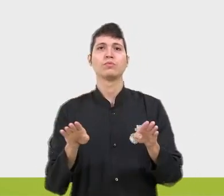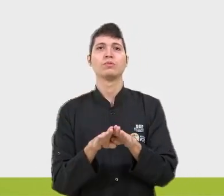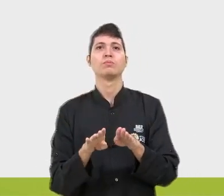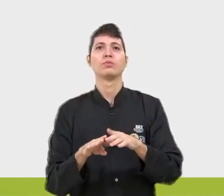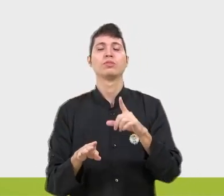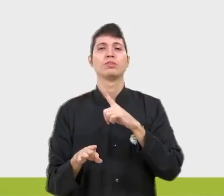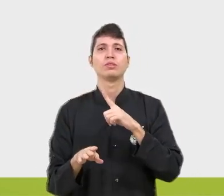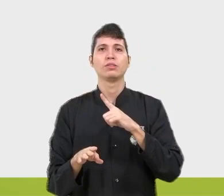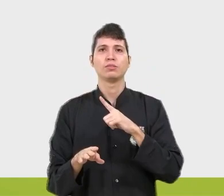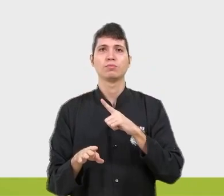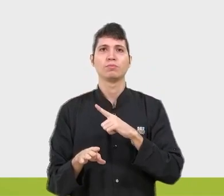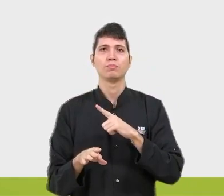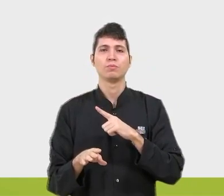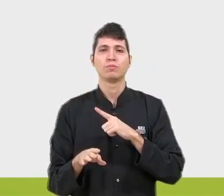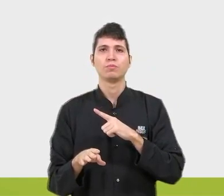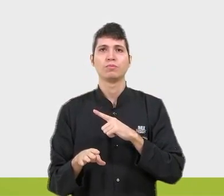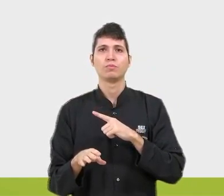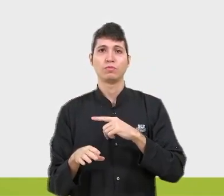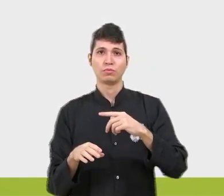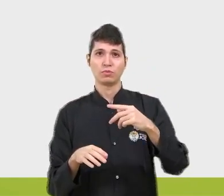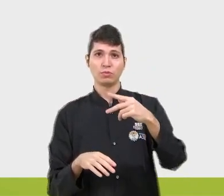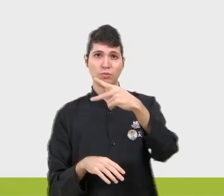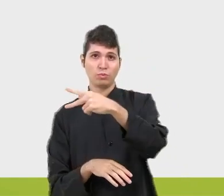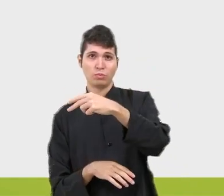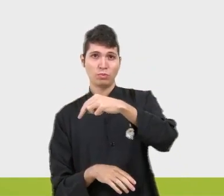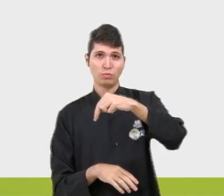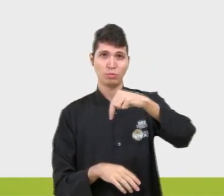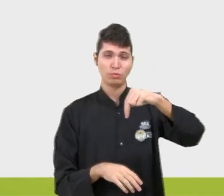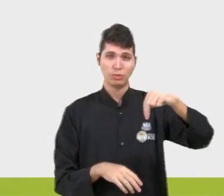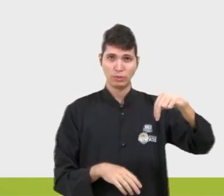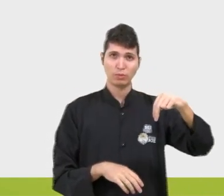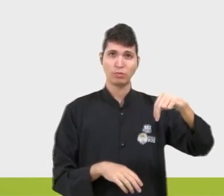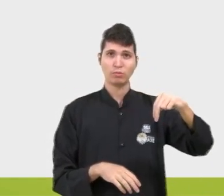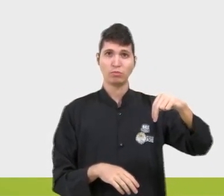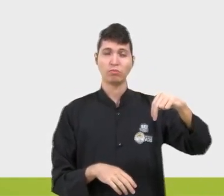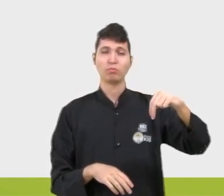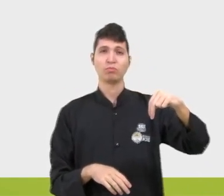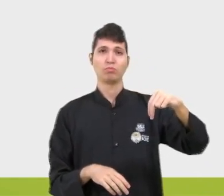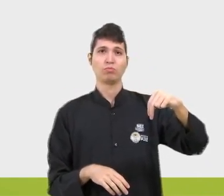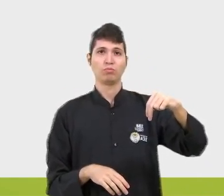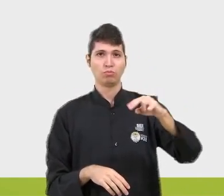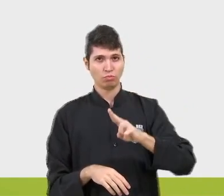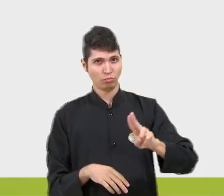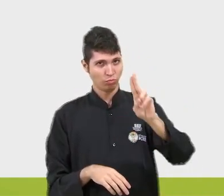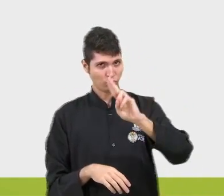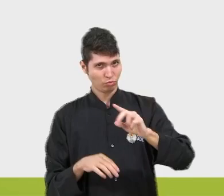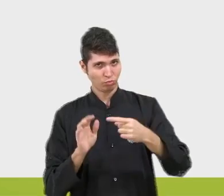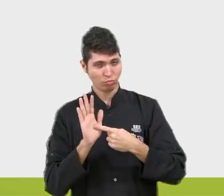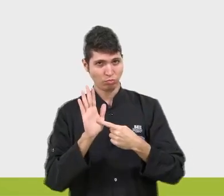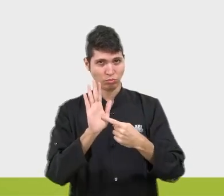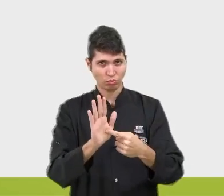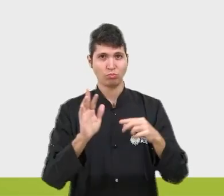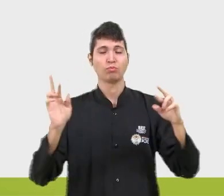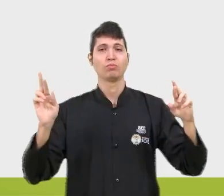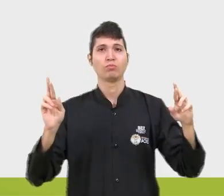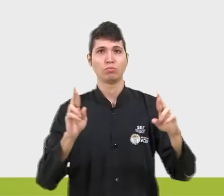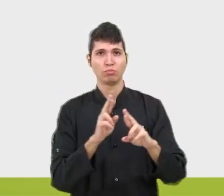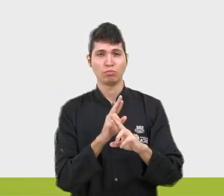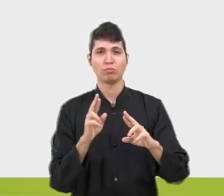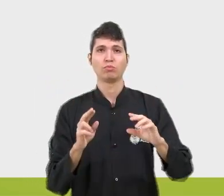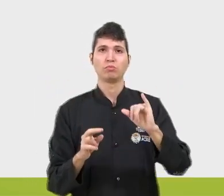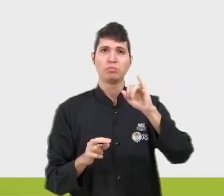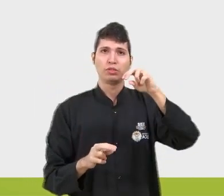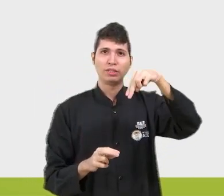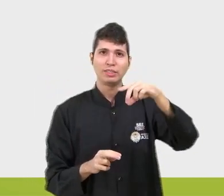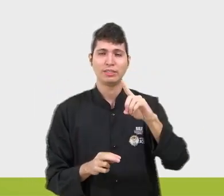para ajudar, os pronomes que pode ser demonstrativos, relativos,